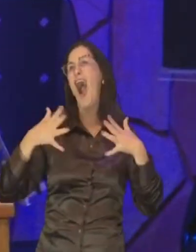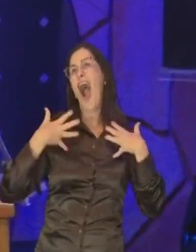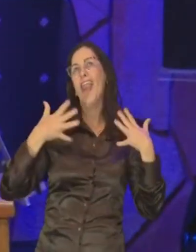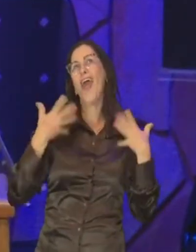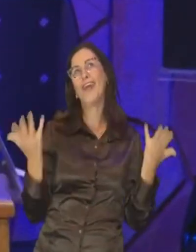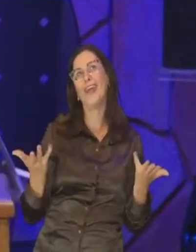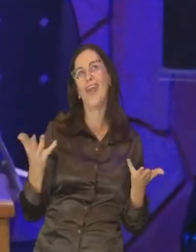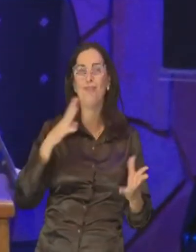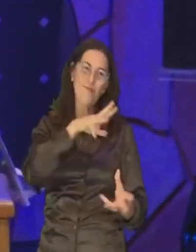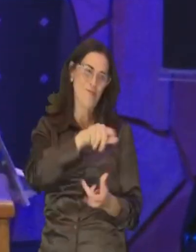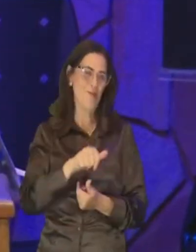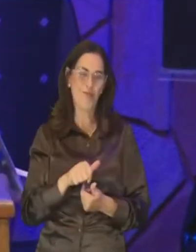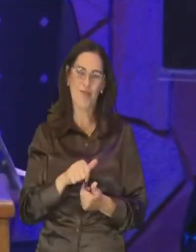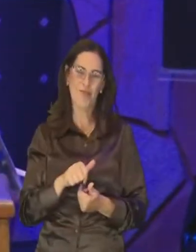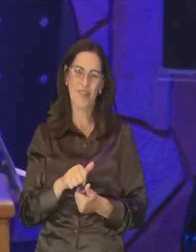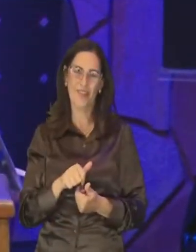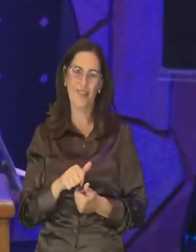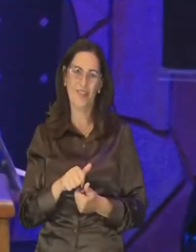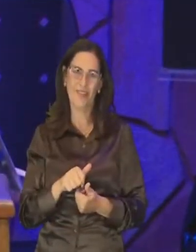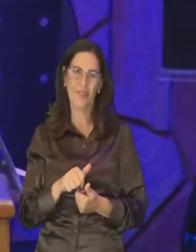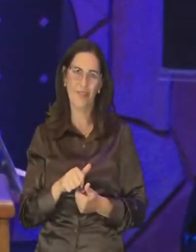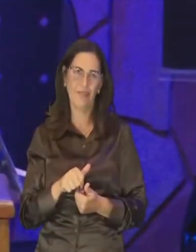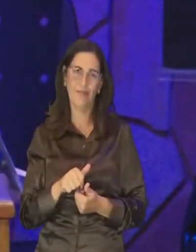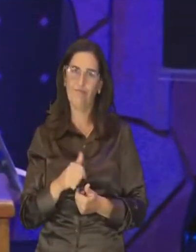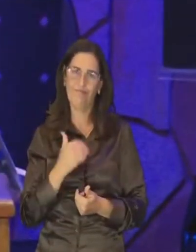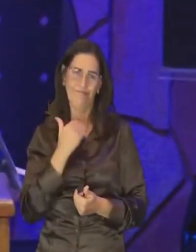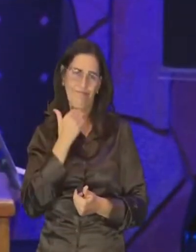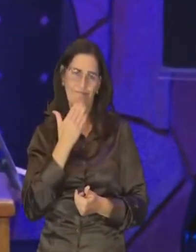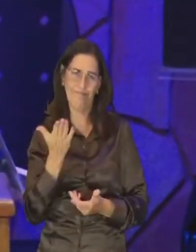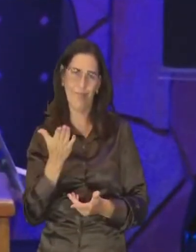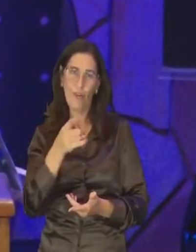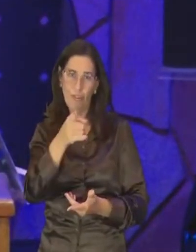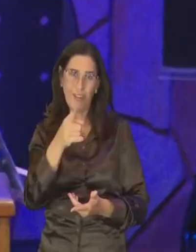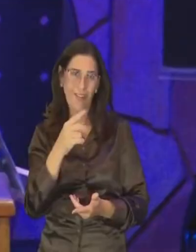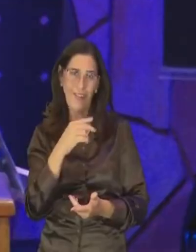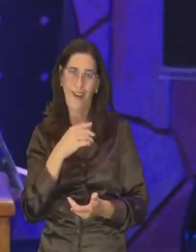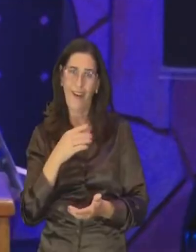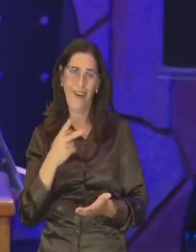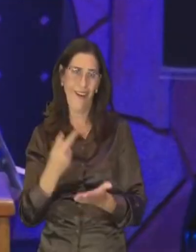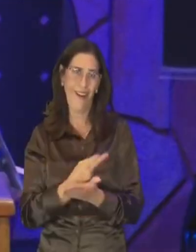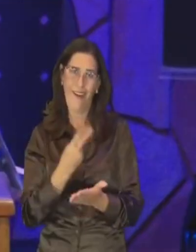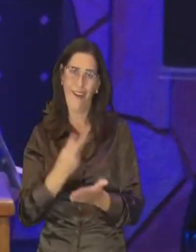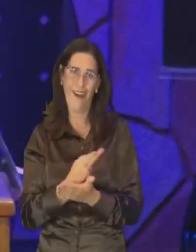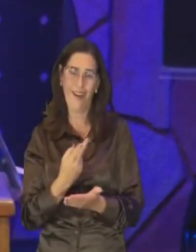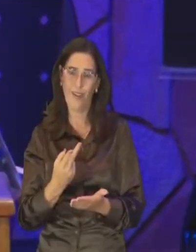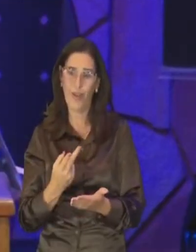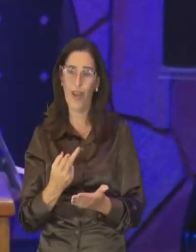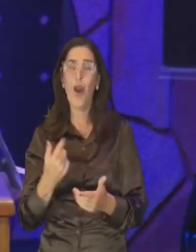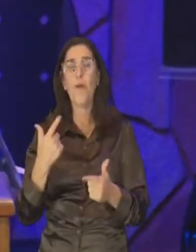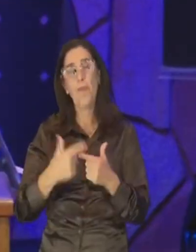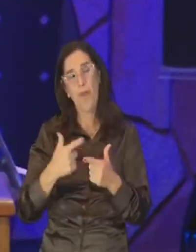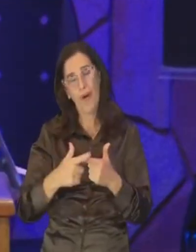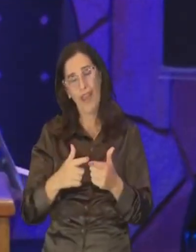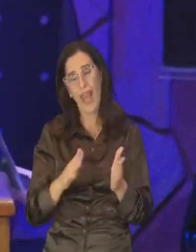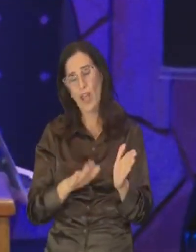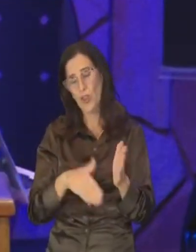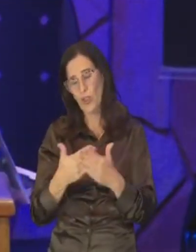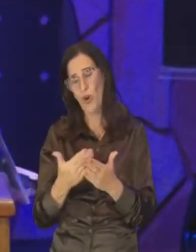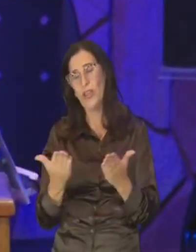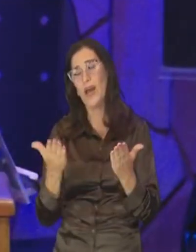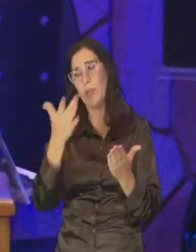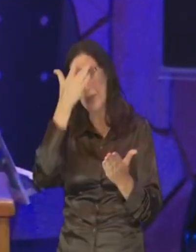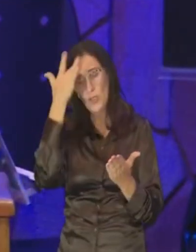mundo diz que existe, você está enganado. Porque todo cristão que